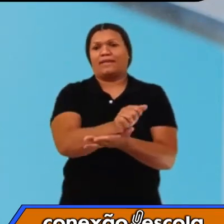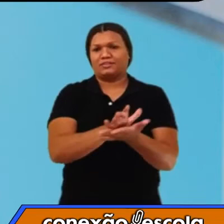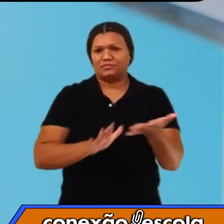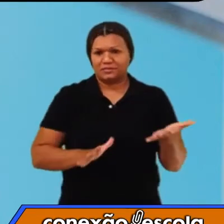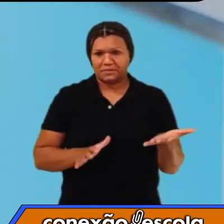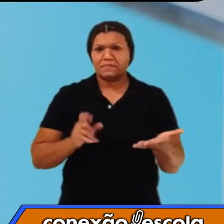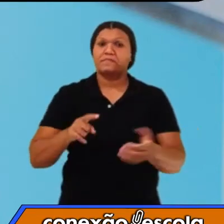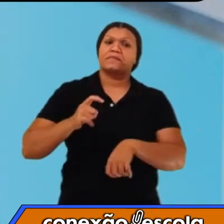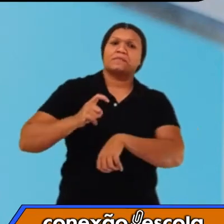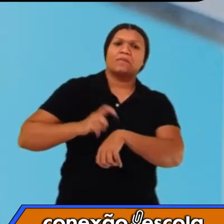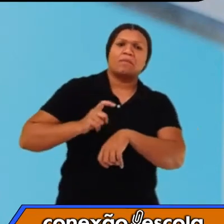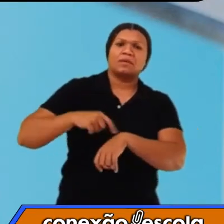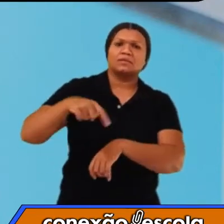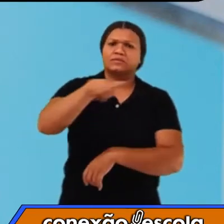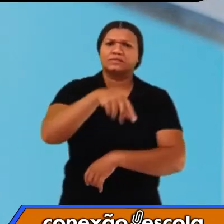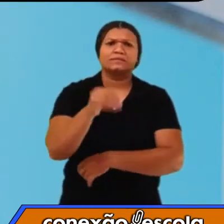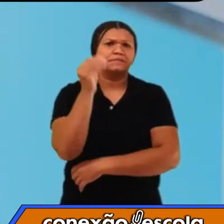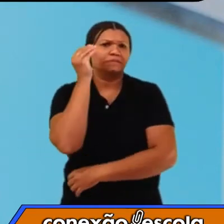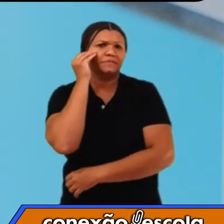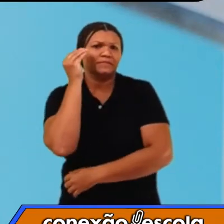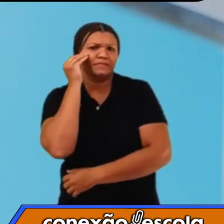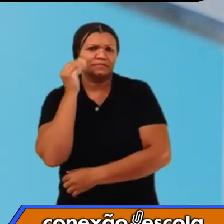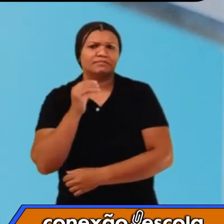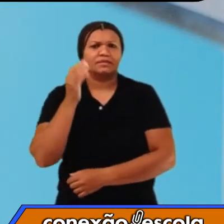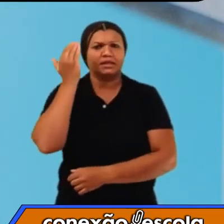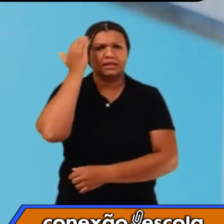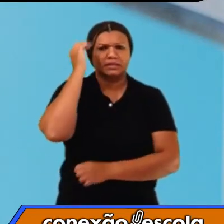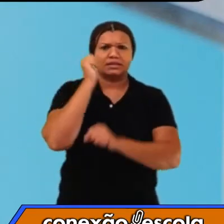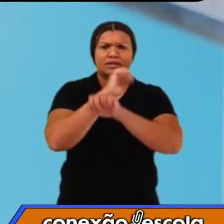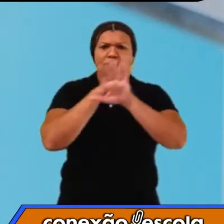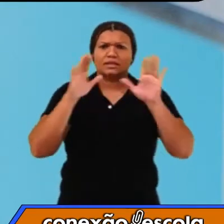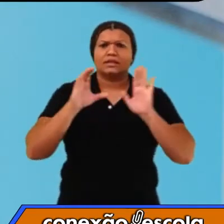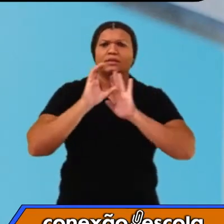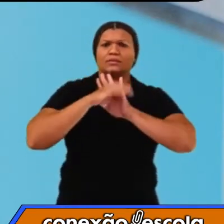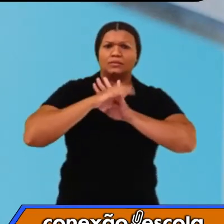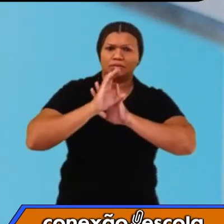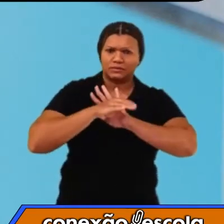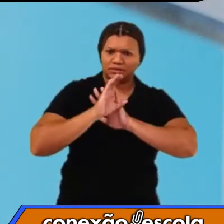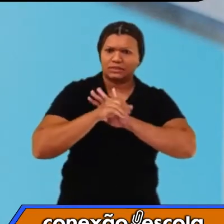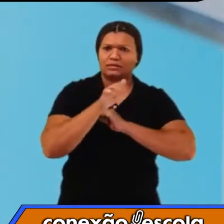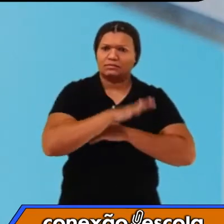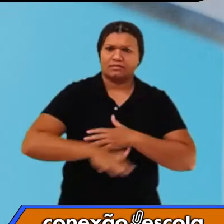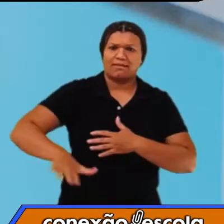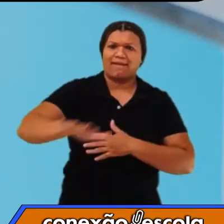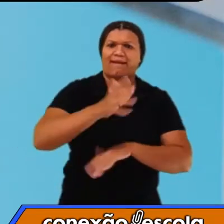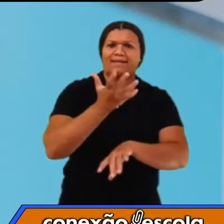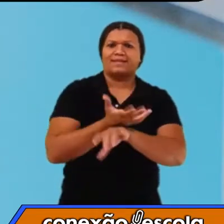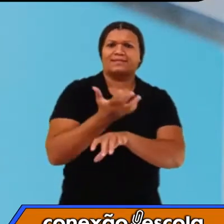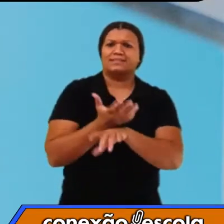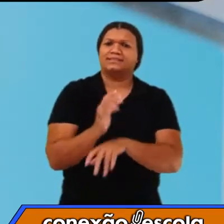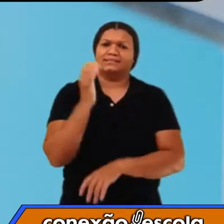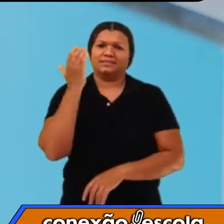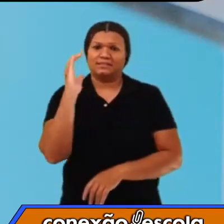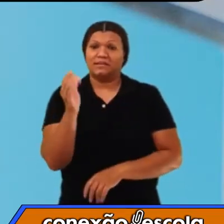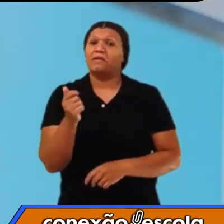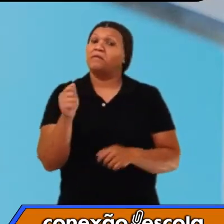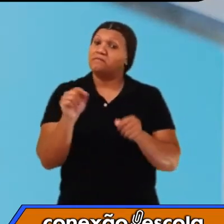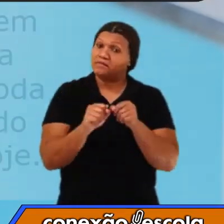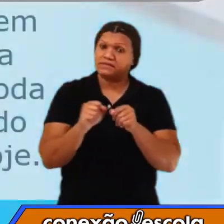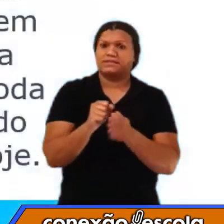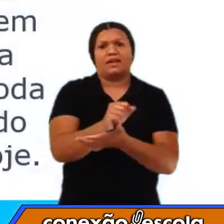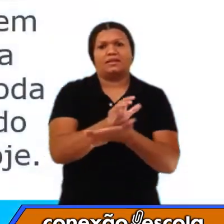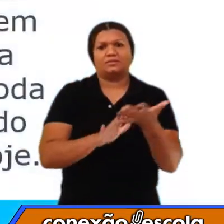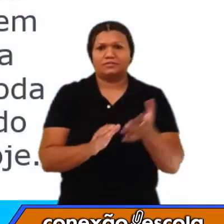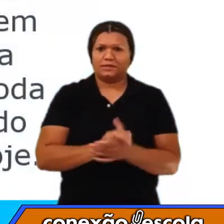de experimentar. Compreender os conceitos do campo das ciências da natureza é isso, colocá-los em atividade.